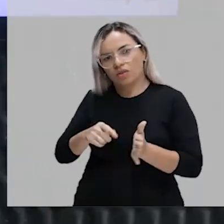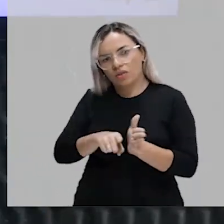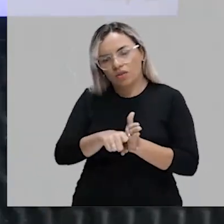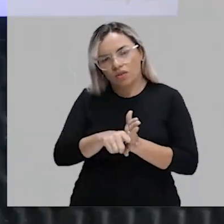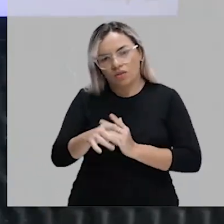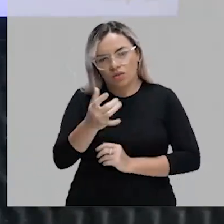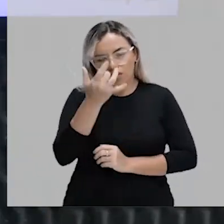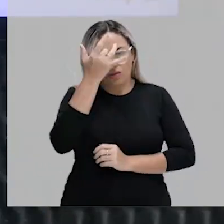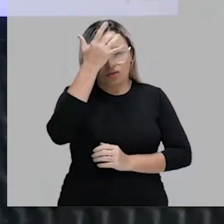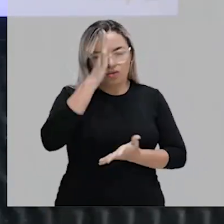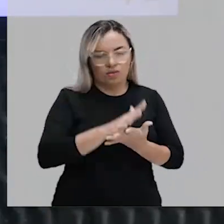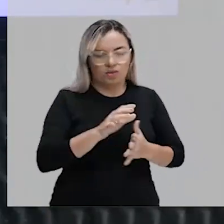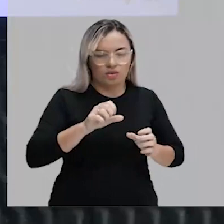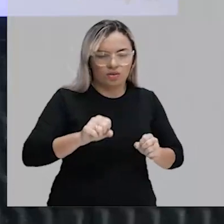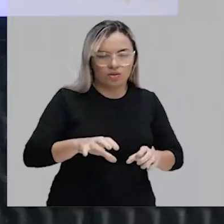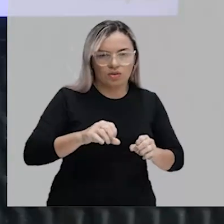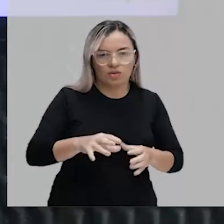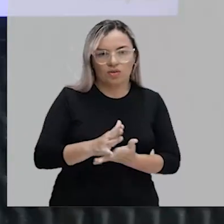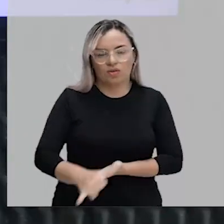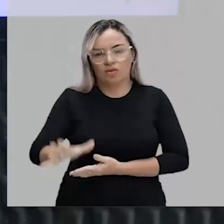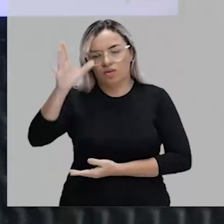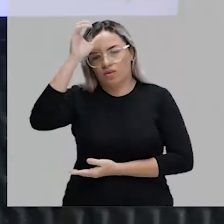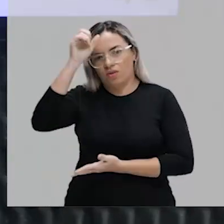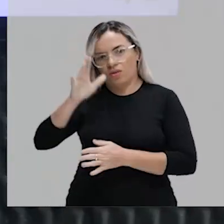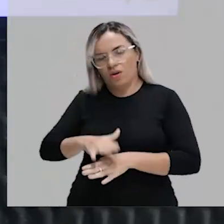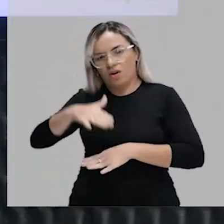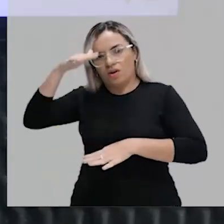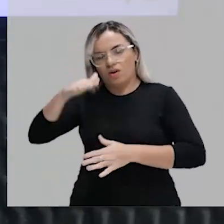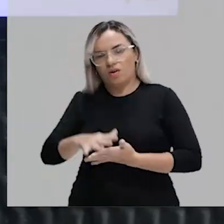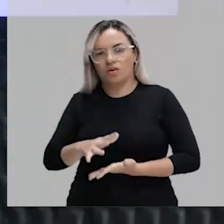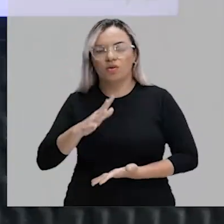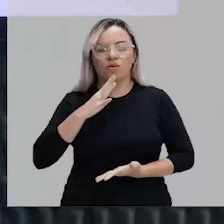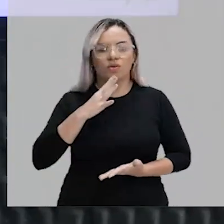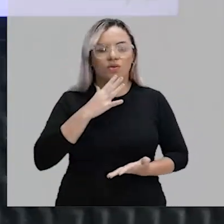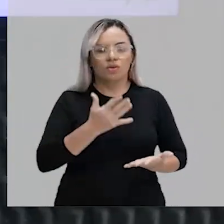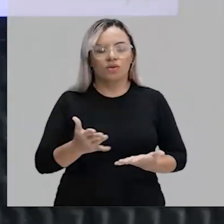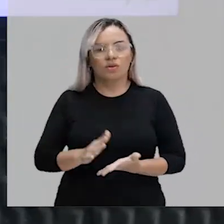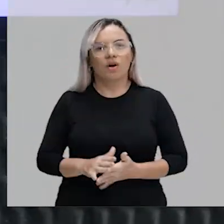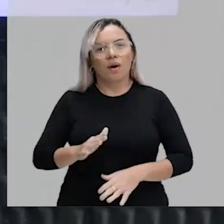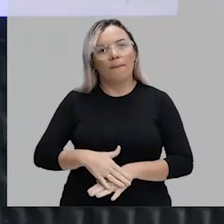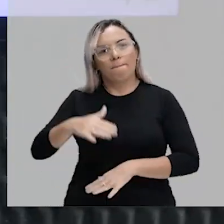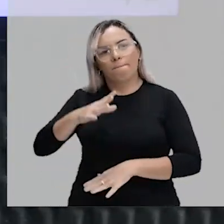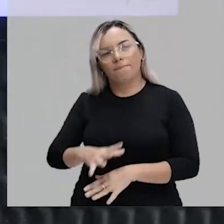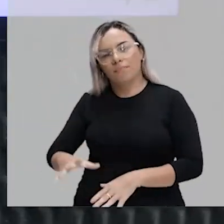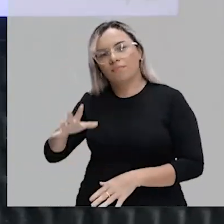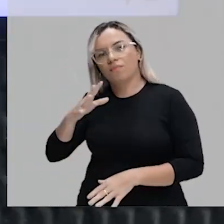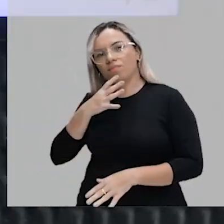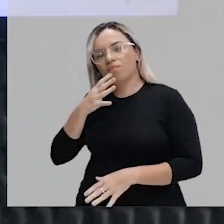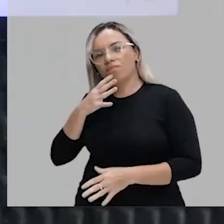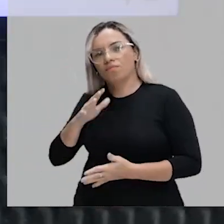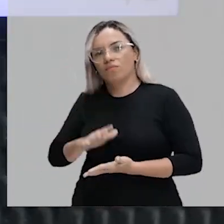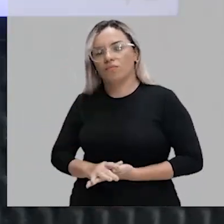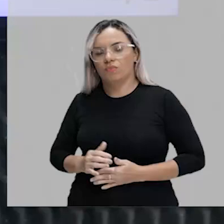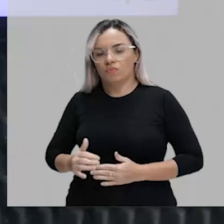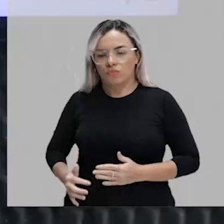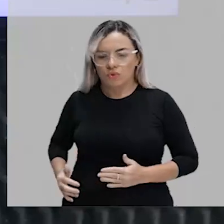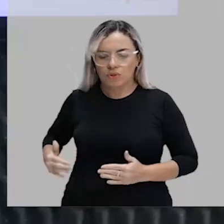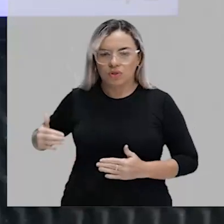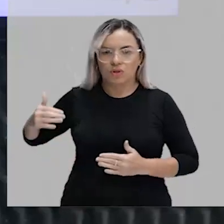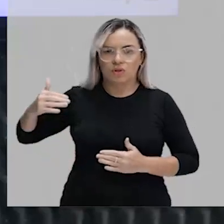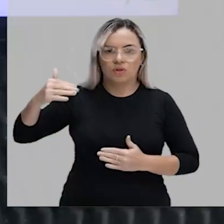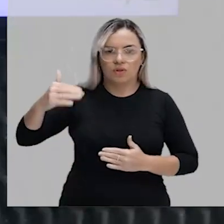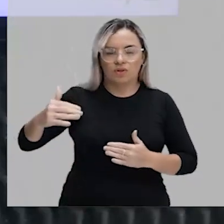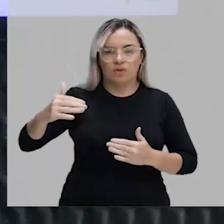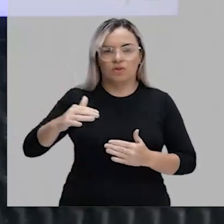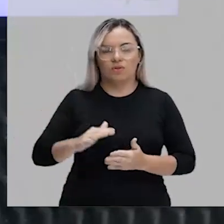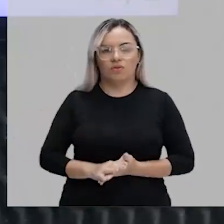bastante para vocês e só aumentar o teu aprendizado. Então, quanto mais conhecimento você tiver, mais à frente de todo mundo